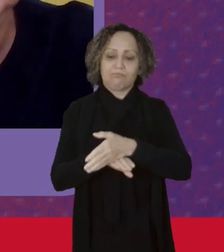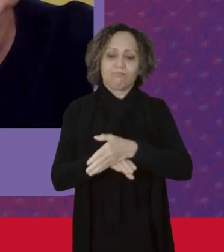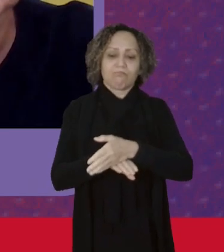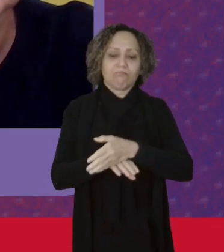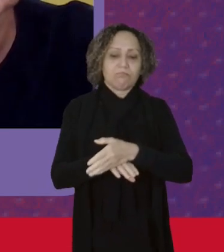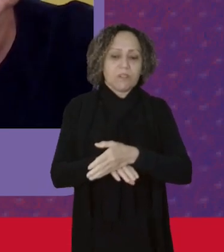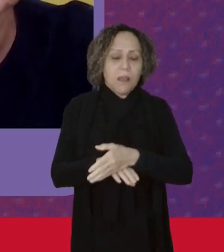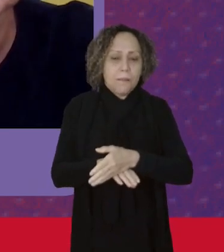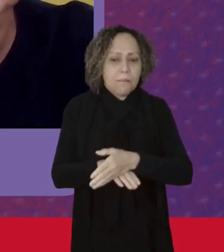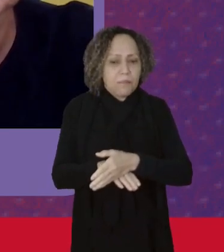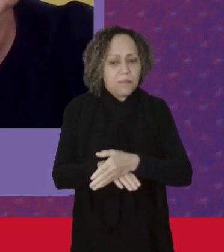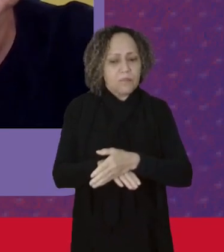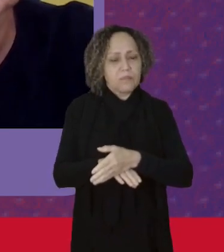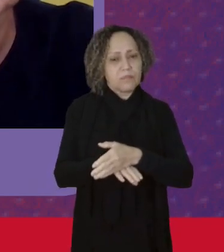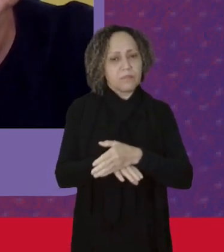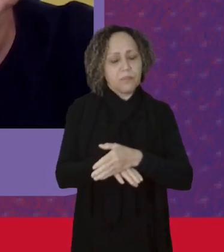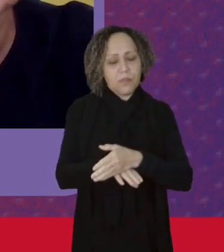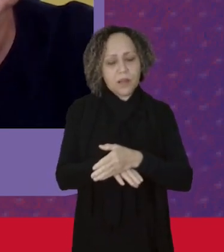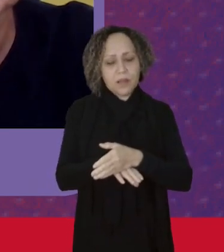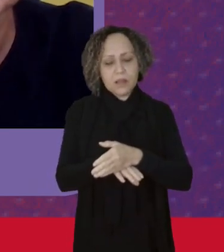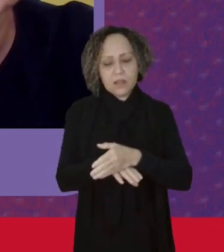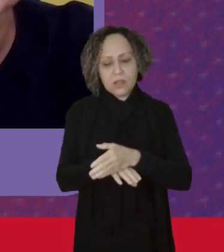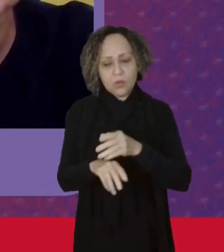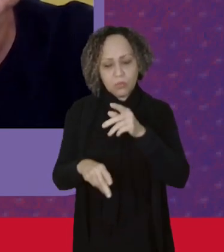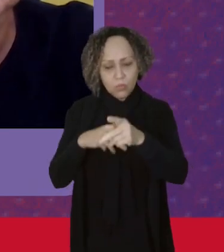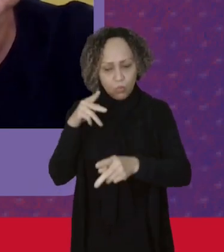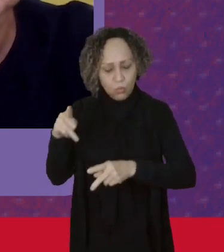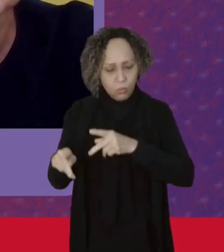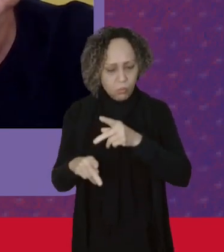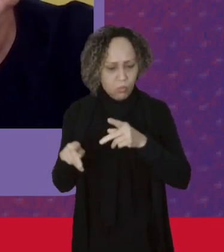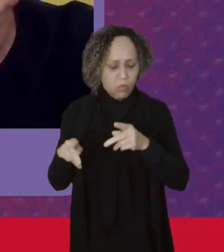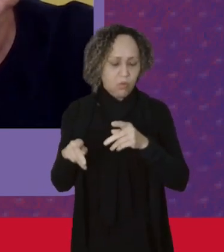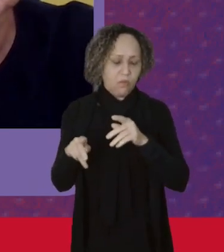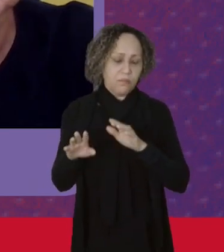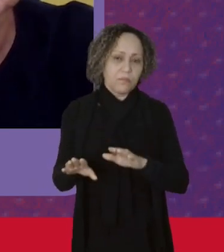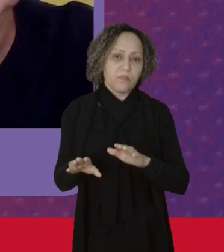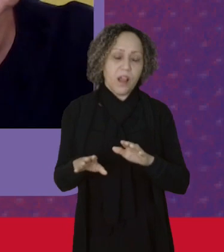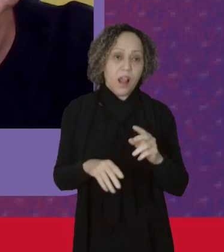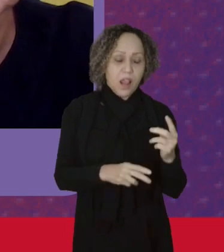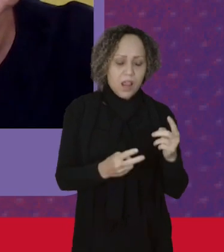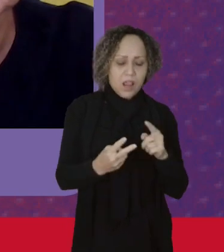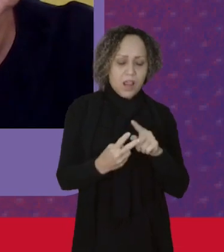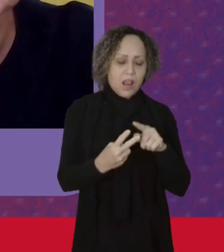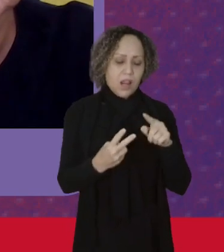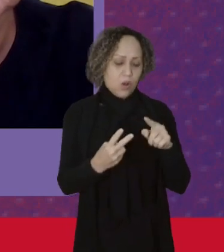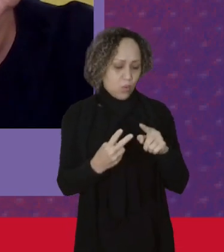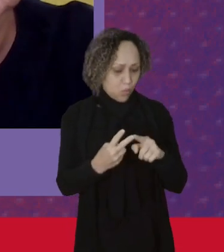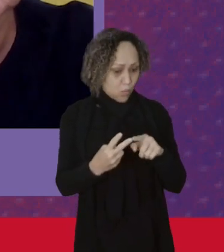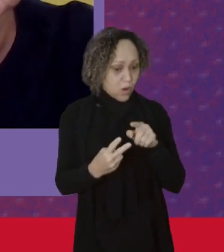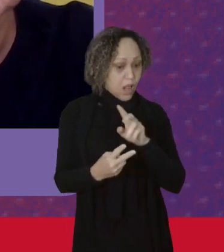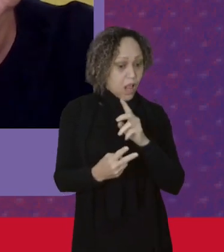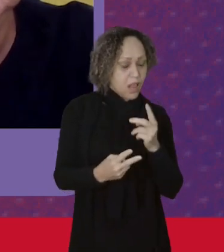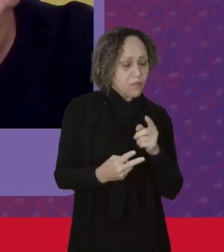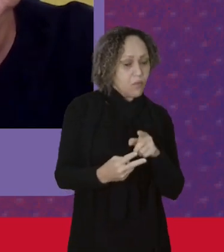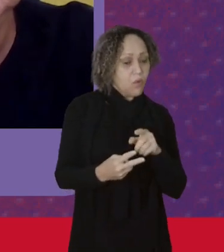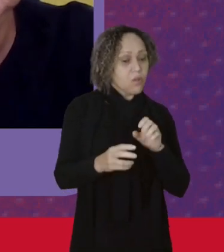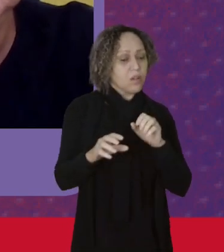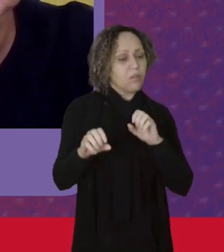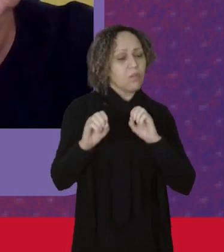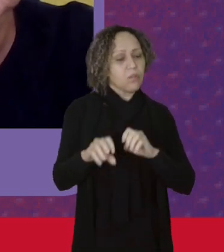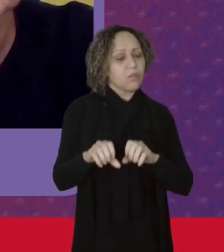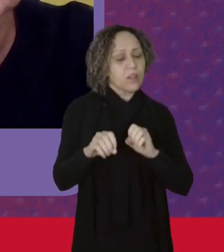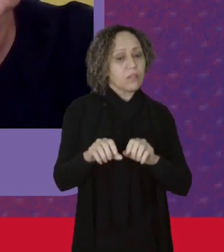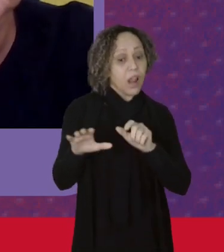Tanto a Eliane como a Graziele foram professoras das nossas aulas dessa semana